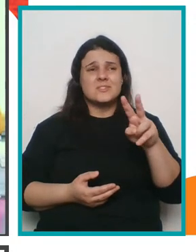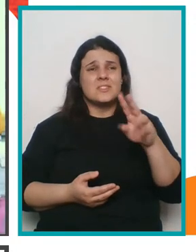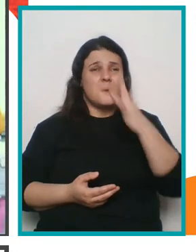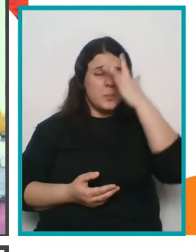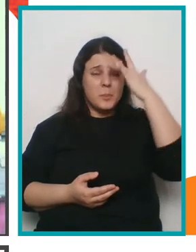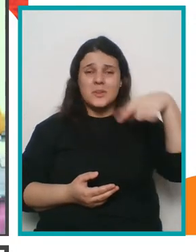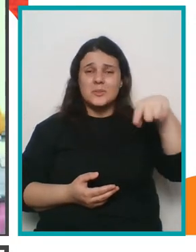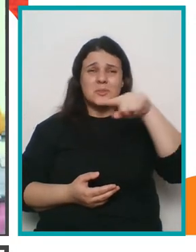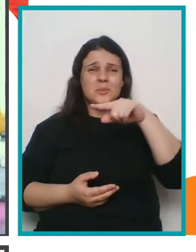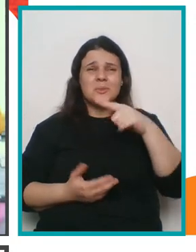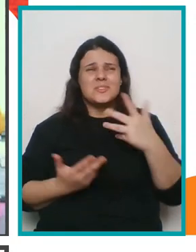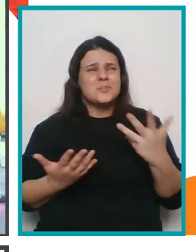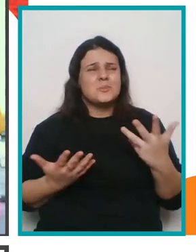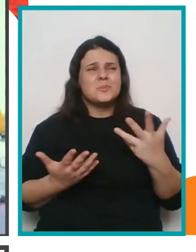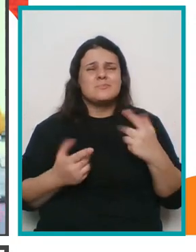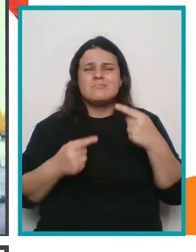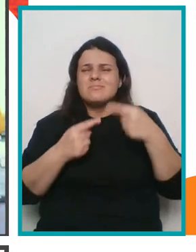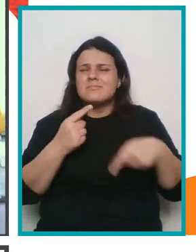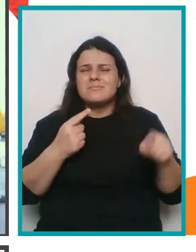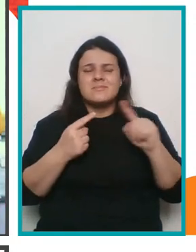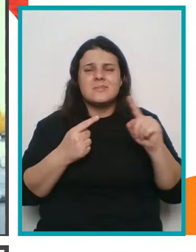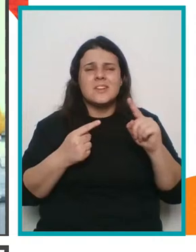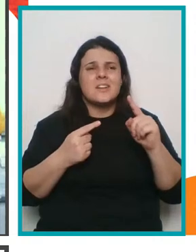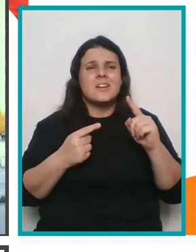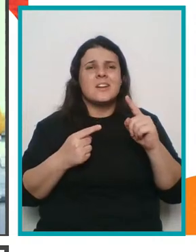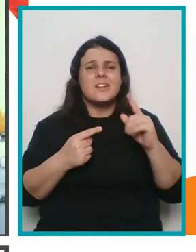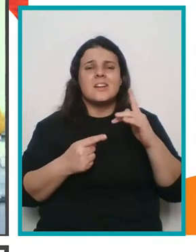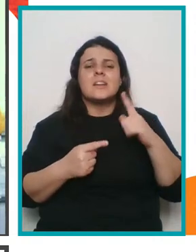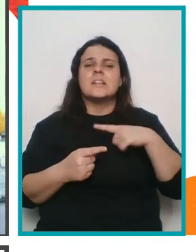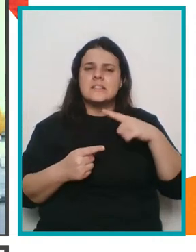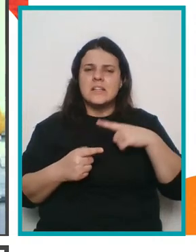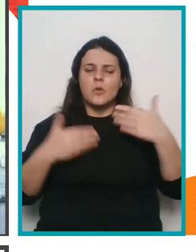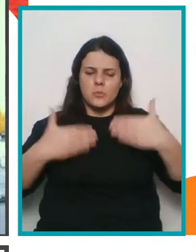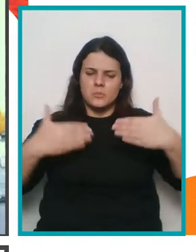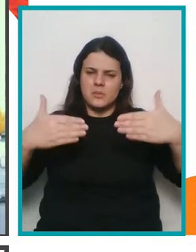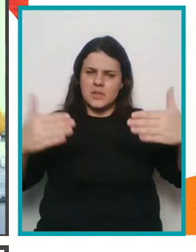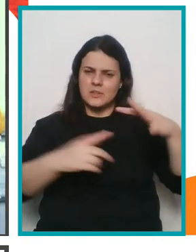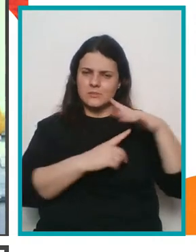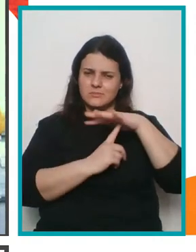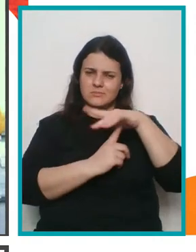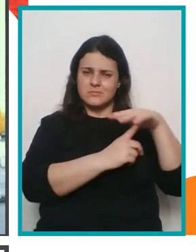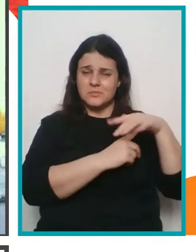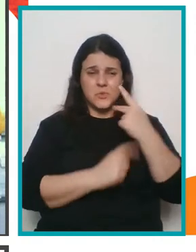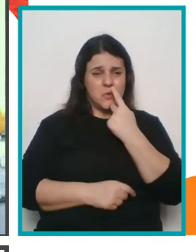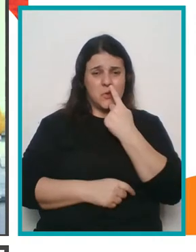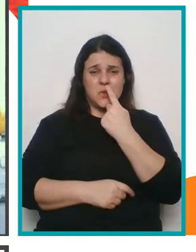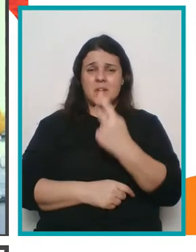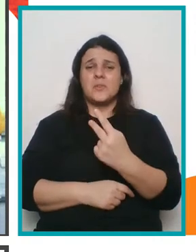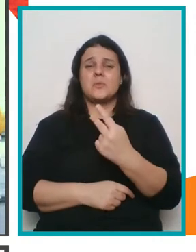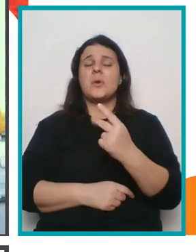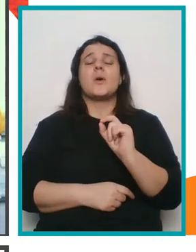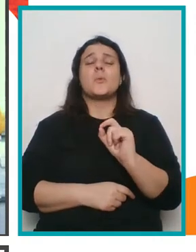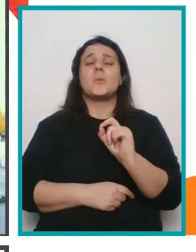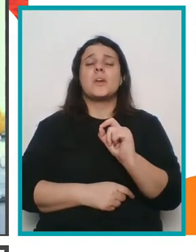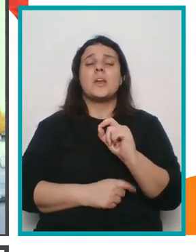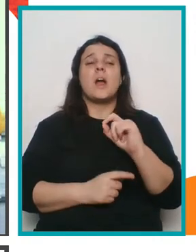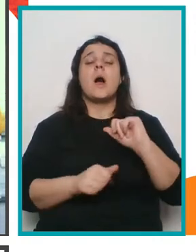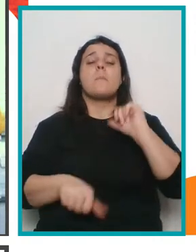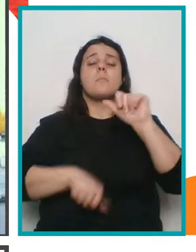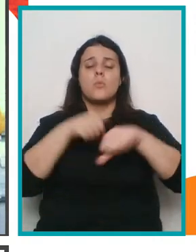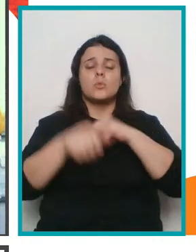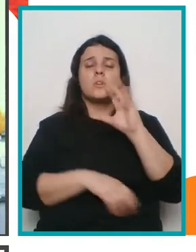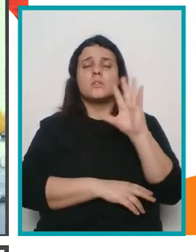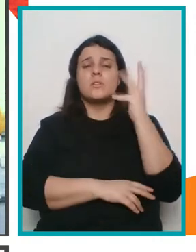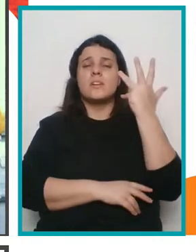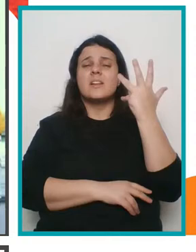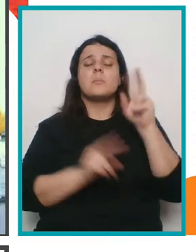mudanças climáticas é um assunto para daqui a 500 anos. Em um contexto que a gente tem pessoas já sendo